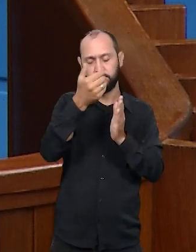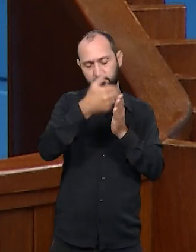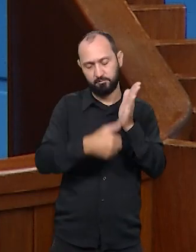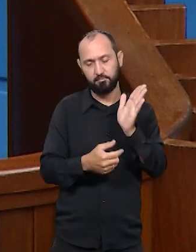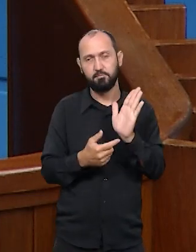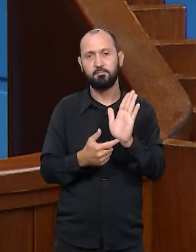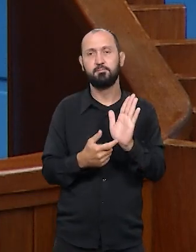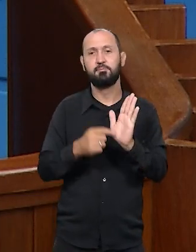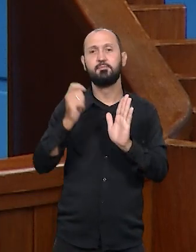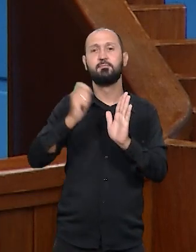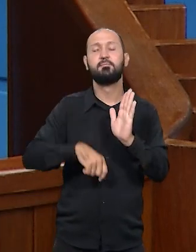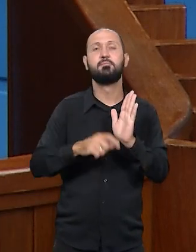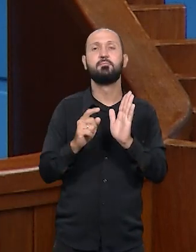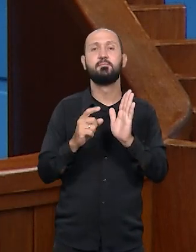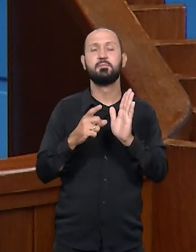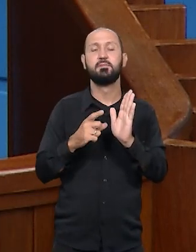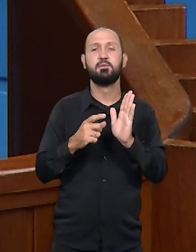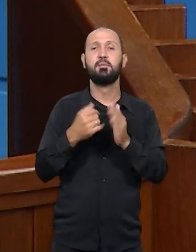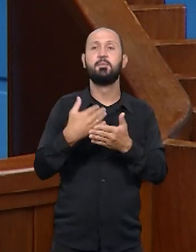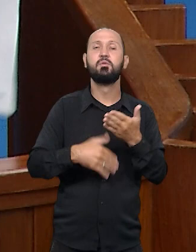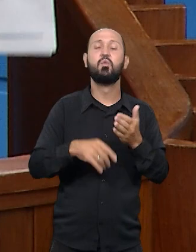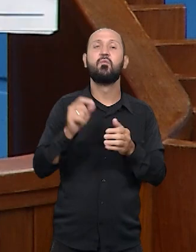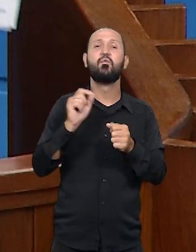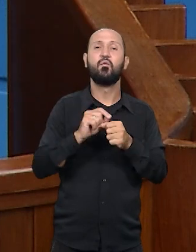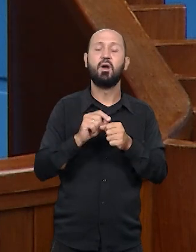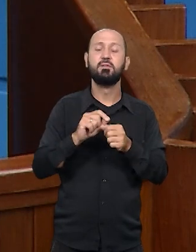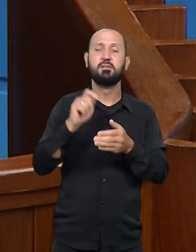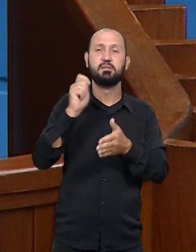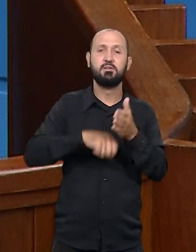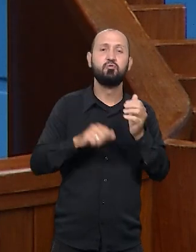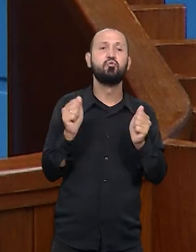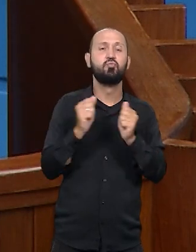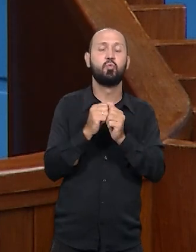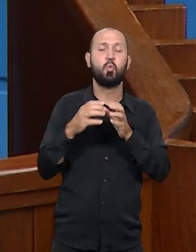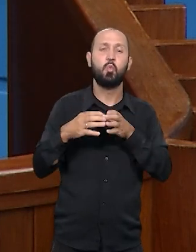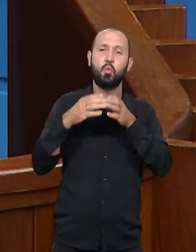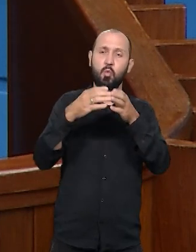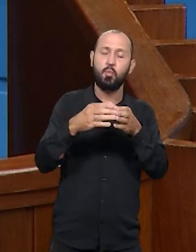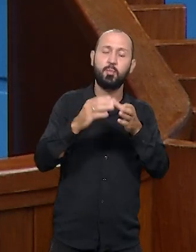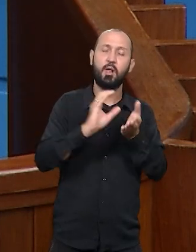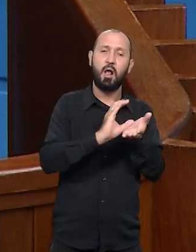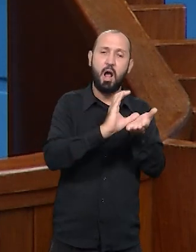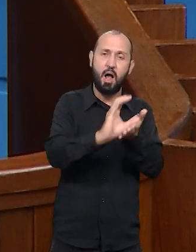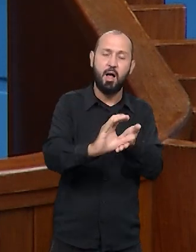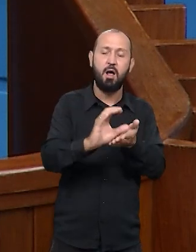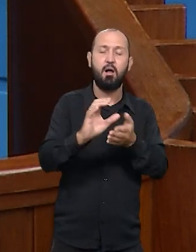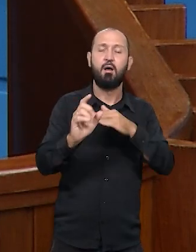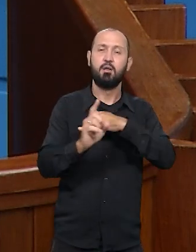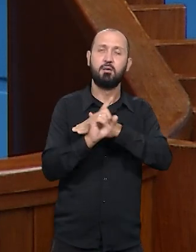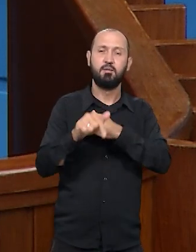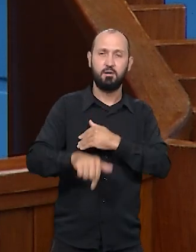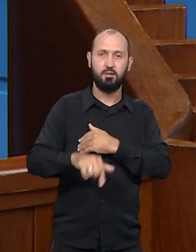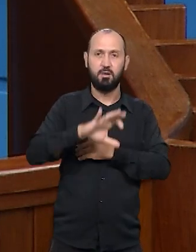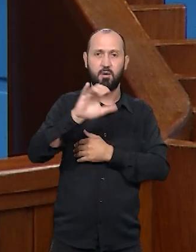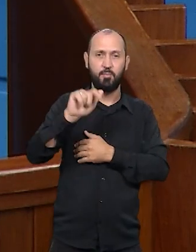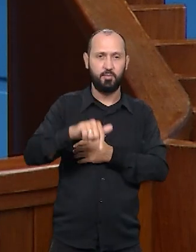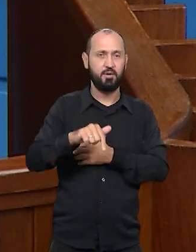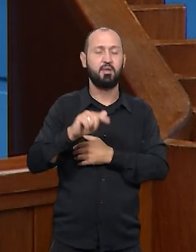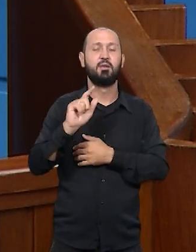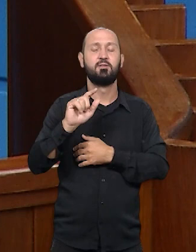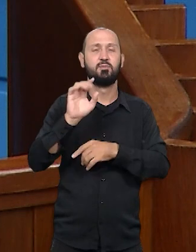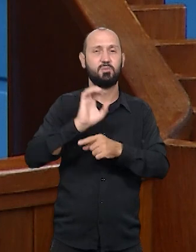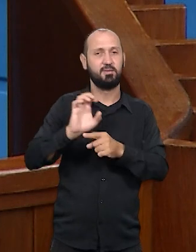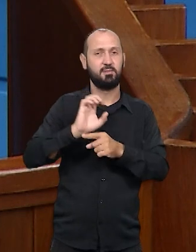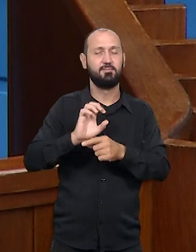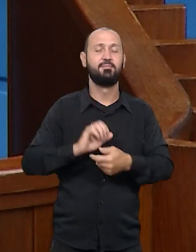e aqueles que quiserem estar aqui esse documento para que a gente faça essa emenda coletiva e